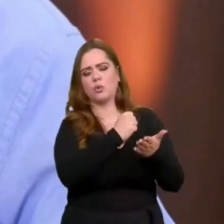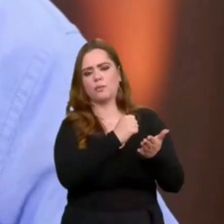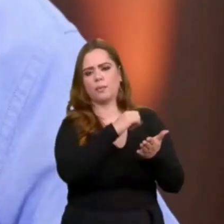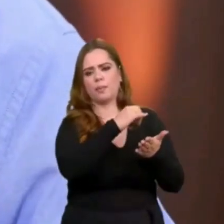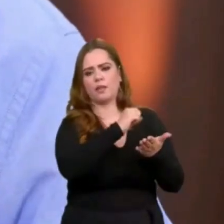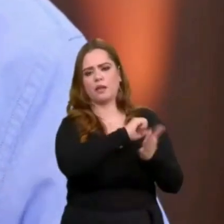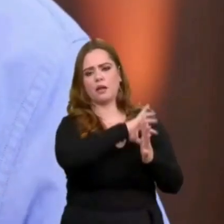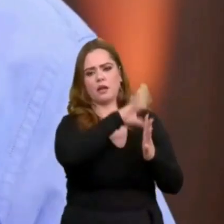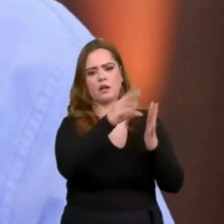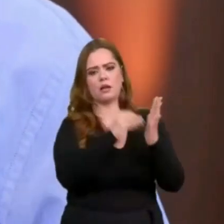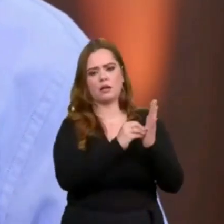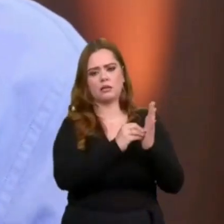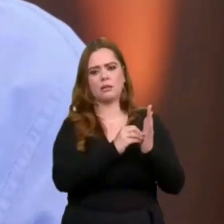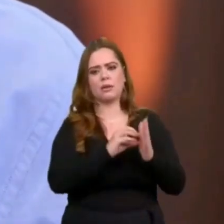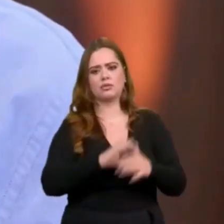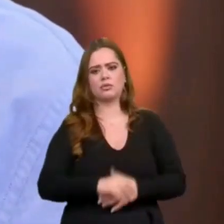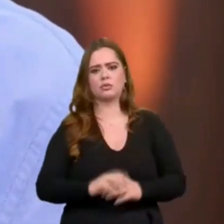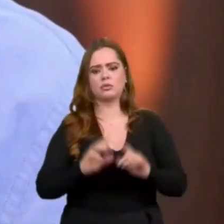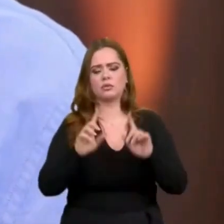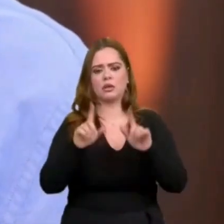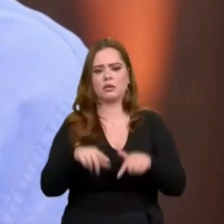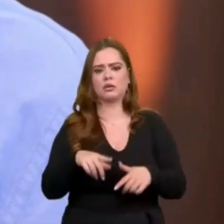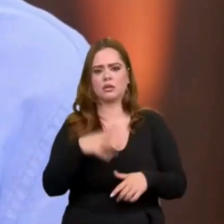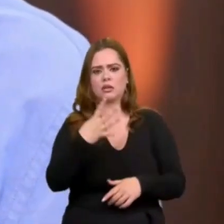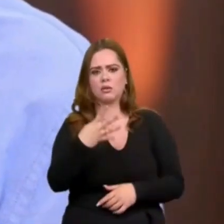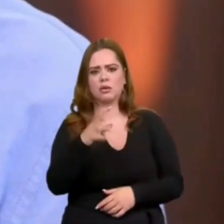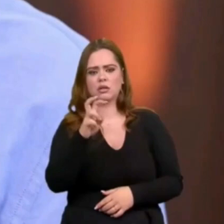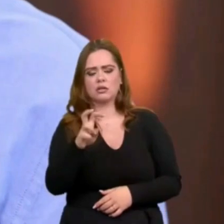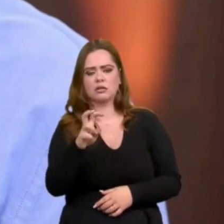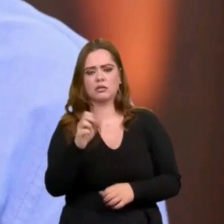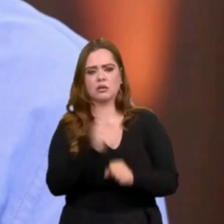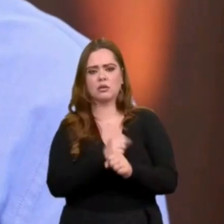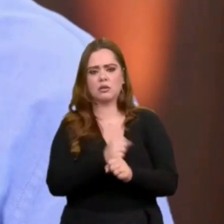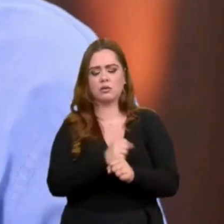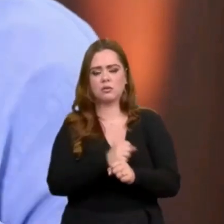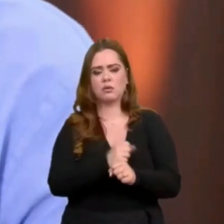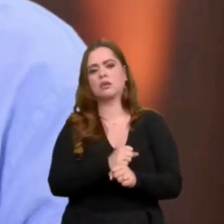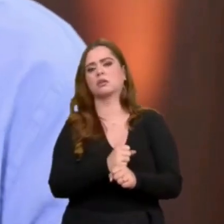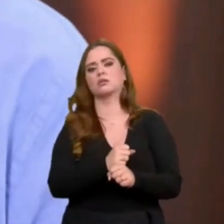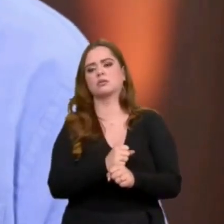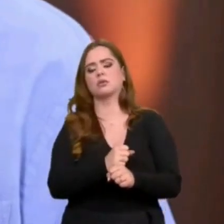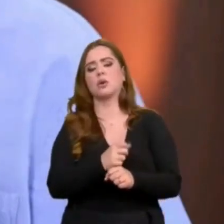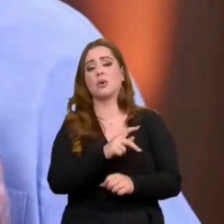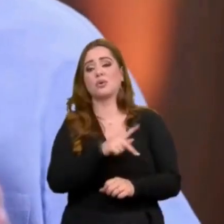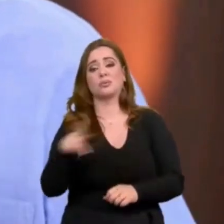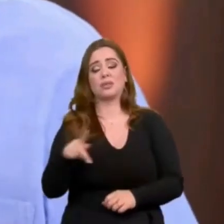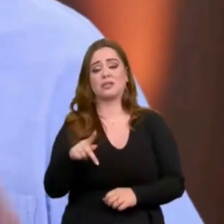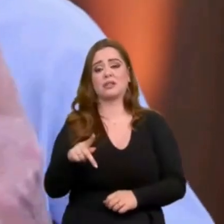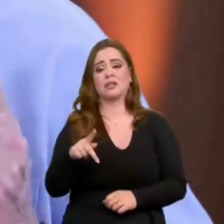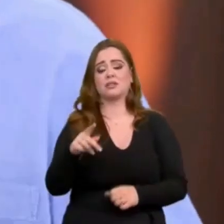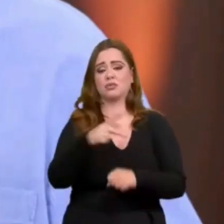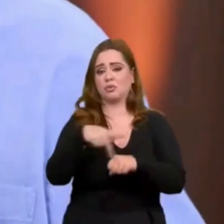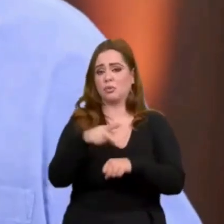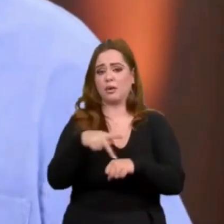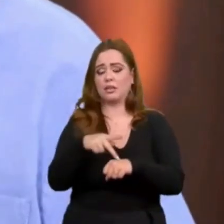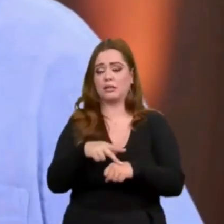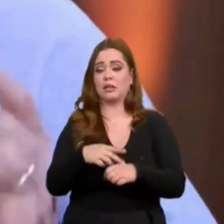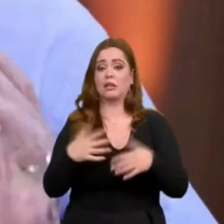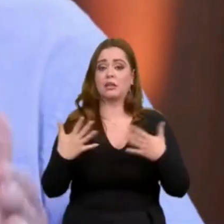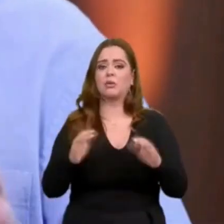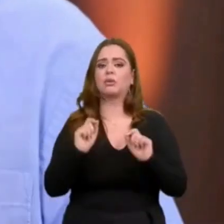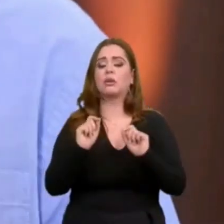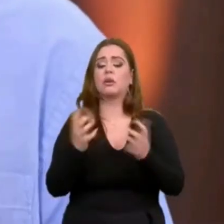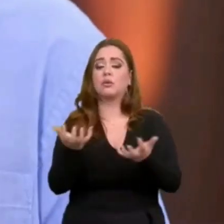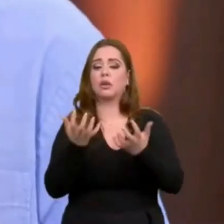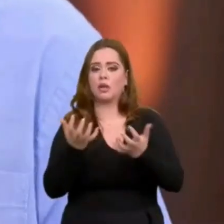Ou seja, há 45 anos não se reúnem os presidentes dos países. Então é a primeira reunião que eu vou fazer com os países